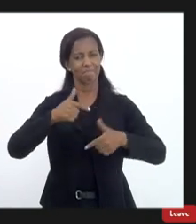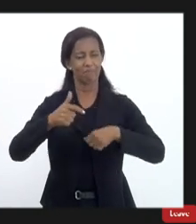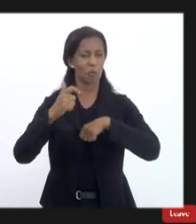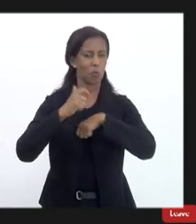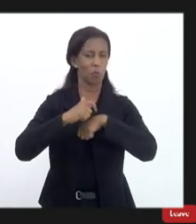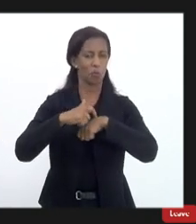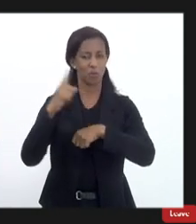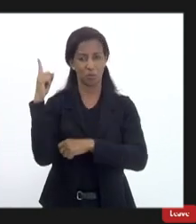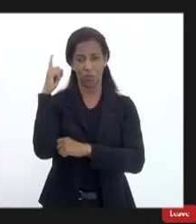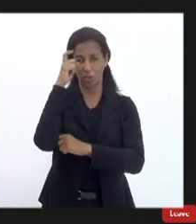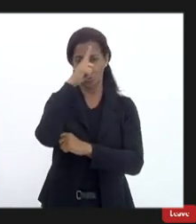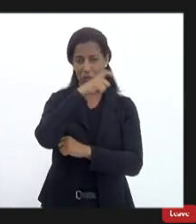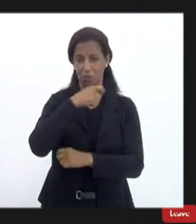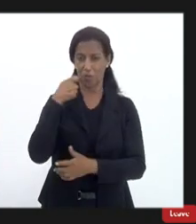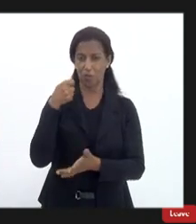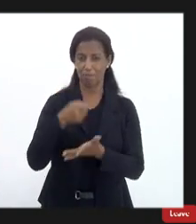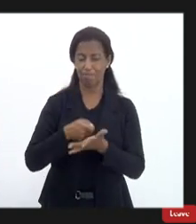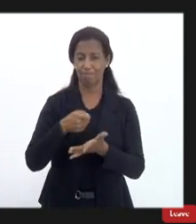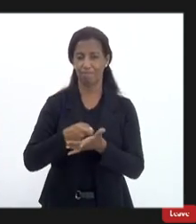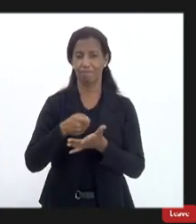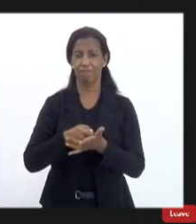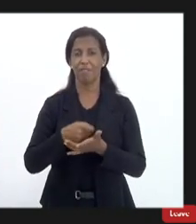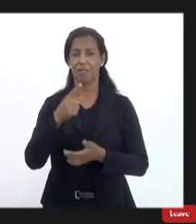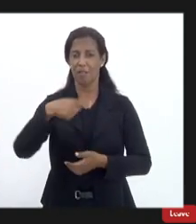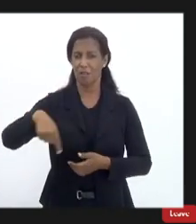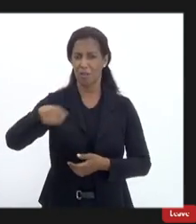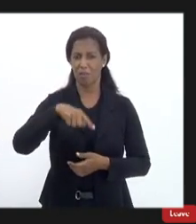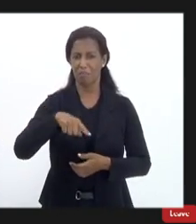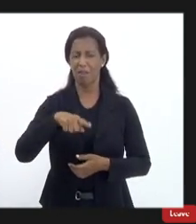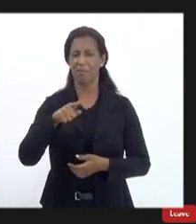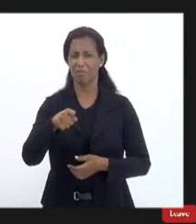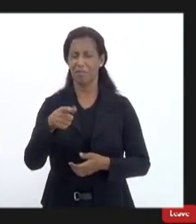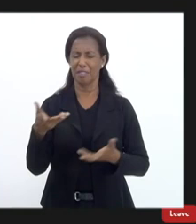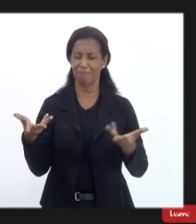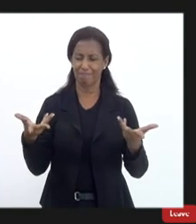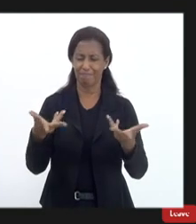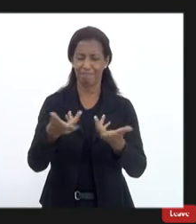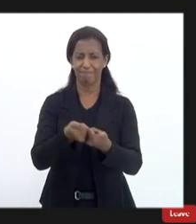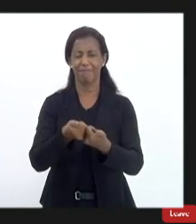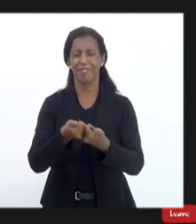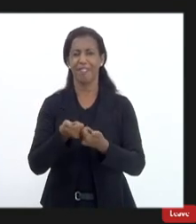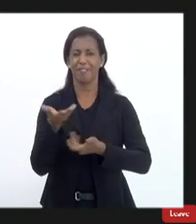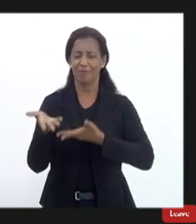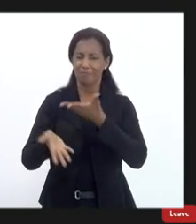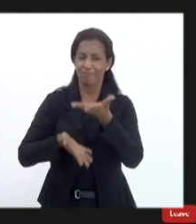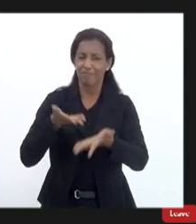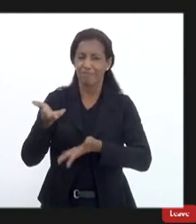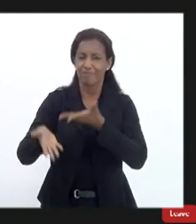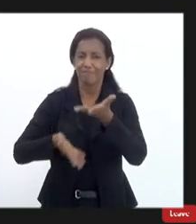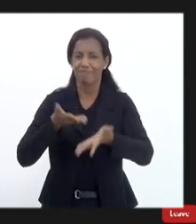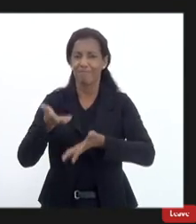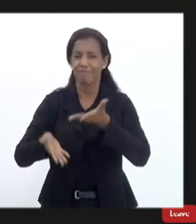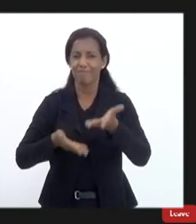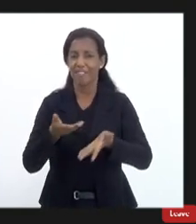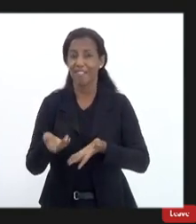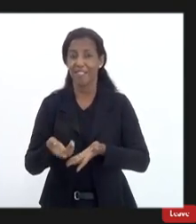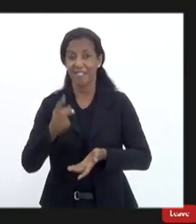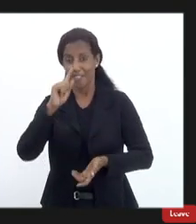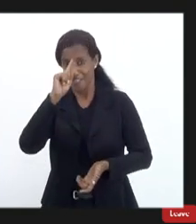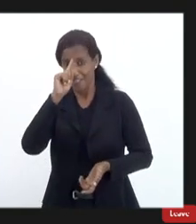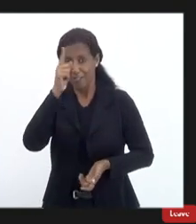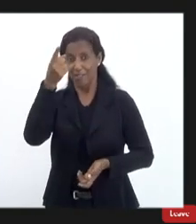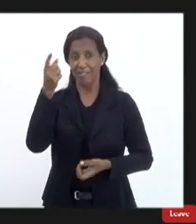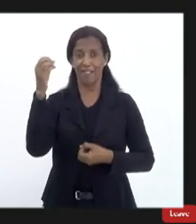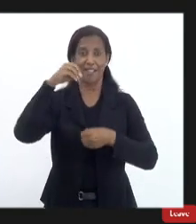pandemia, num período duro, num período difícil, mas vocês vêm dando um show de criatividade, de dedicação e de se recriar no